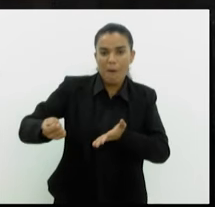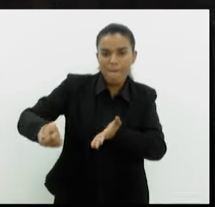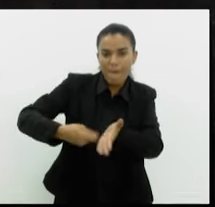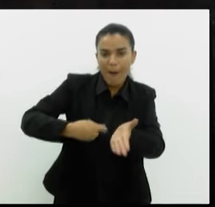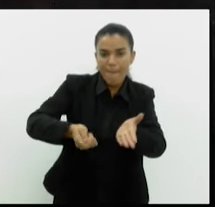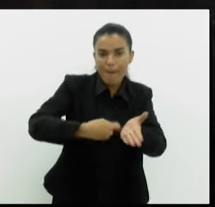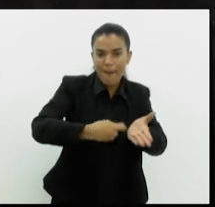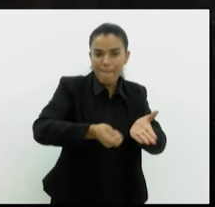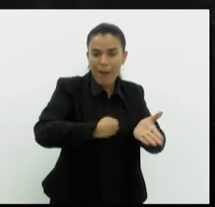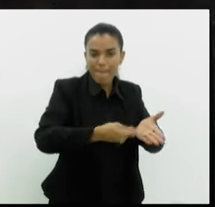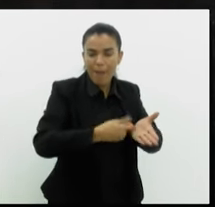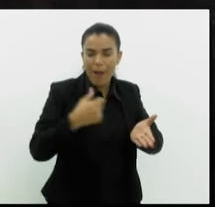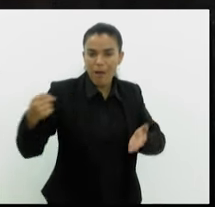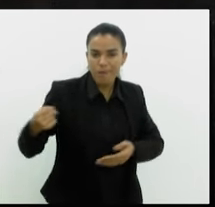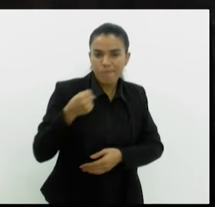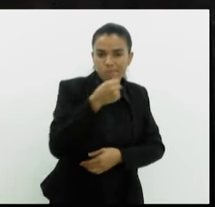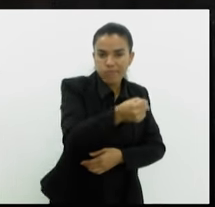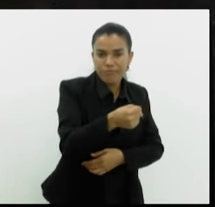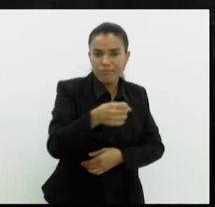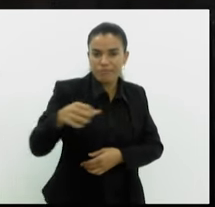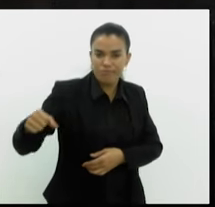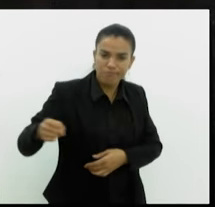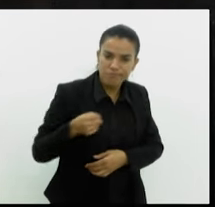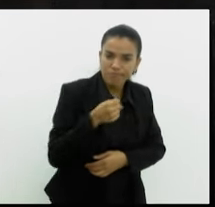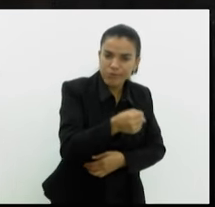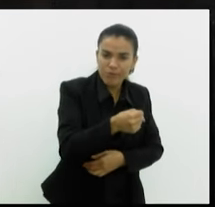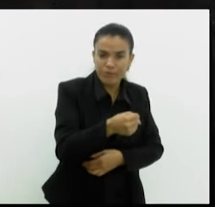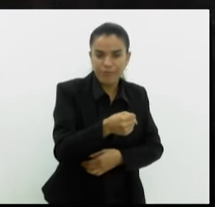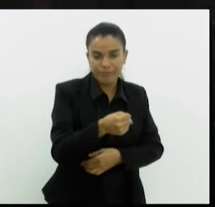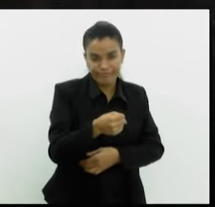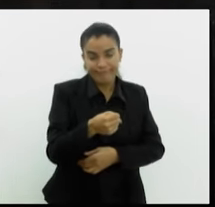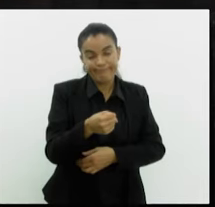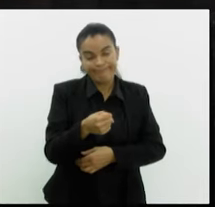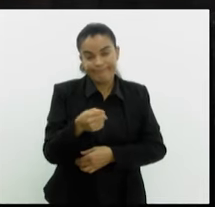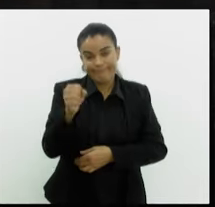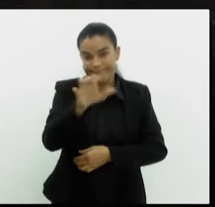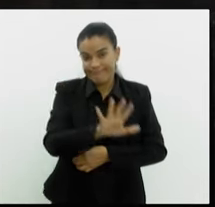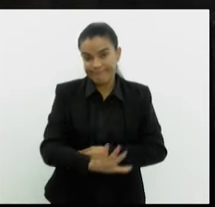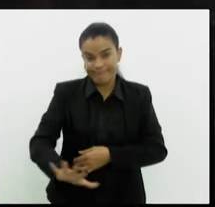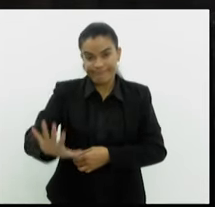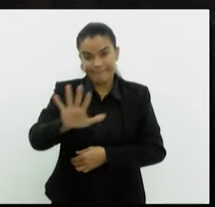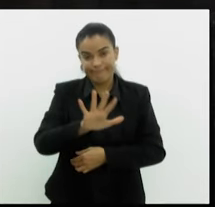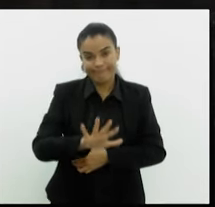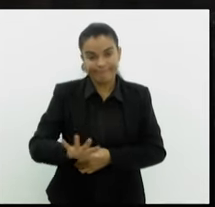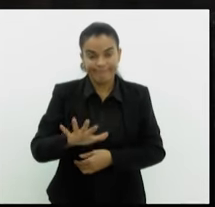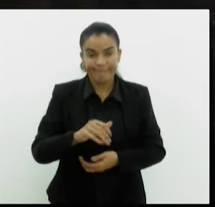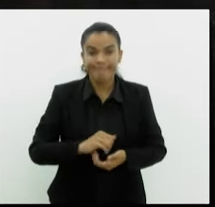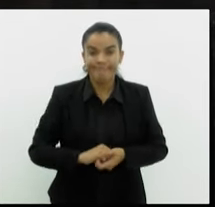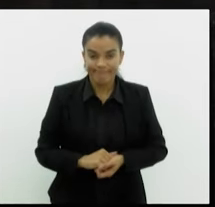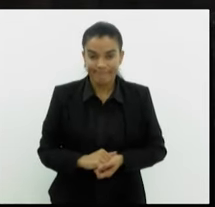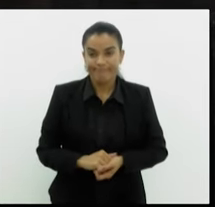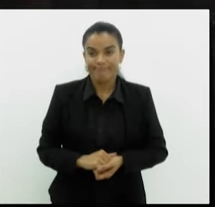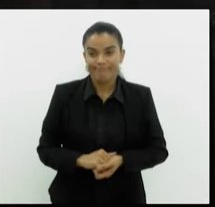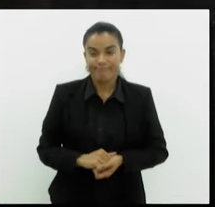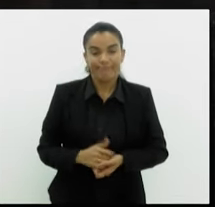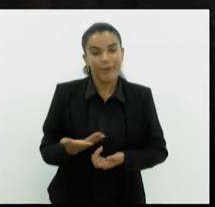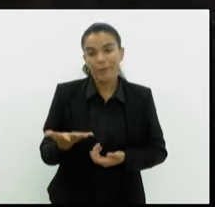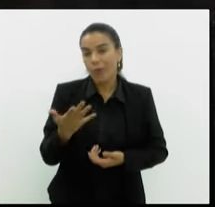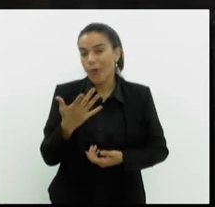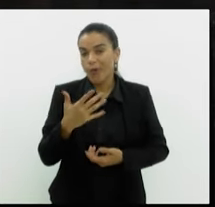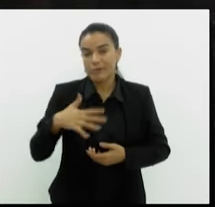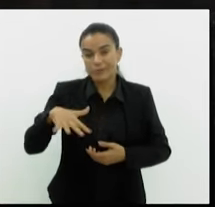nenhum princípio de competência. E, de uma maneira geral, passam por questões